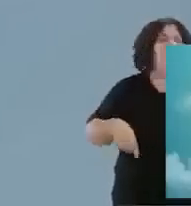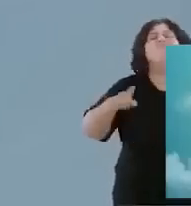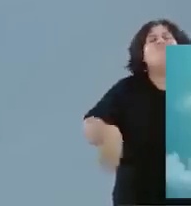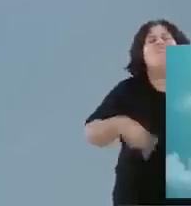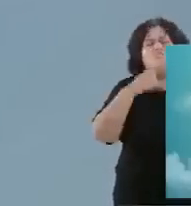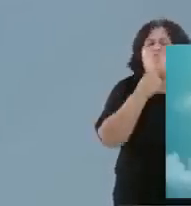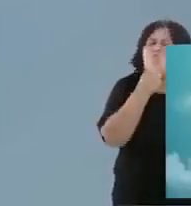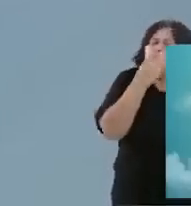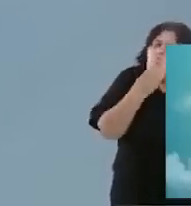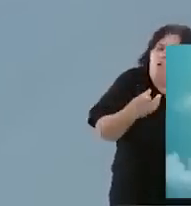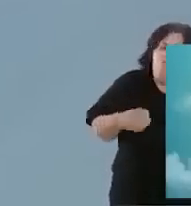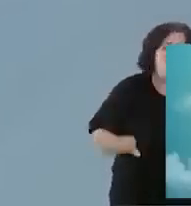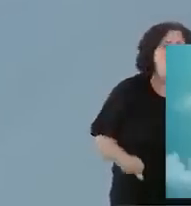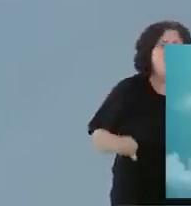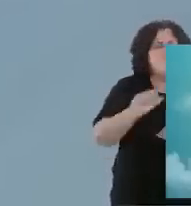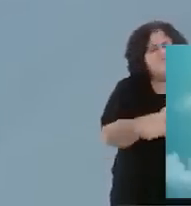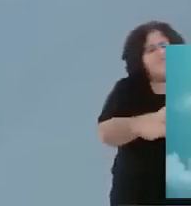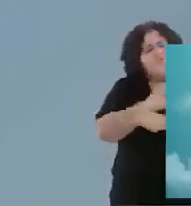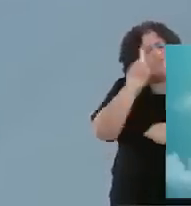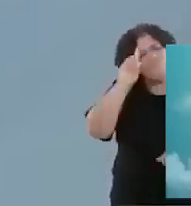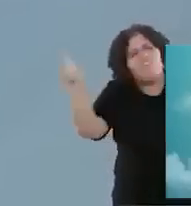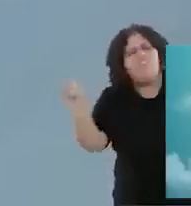noite, mas isso é feito com carinho.